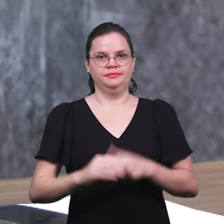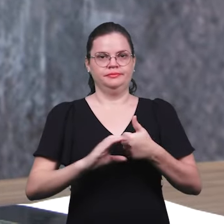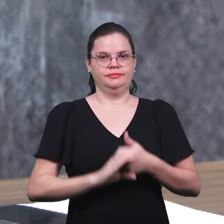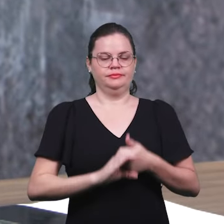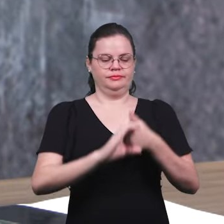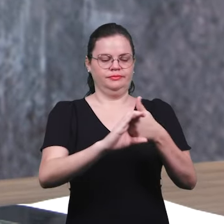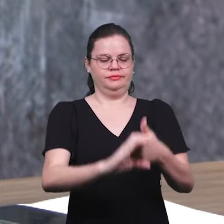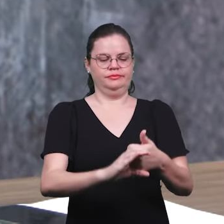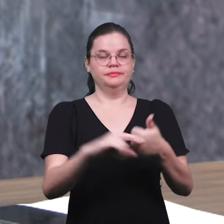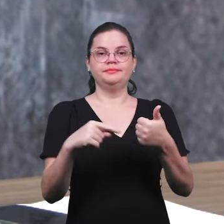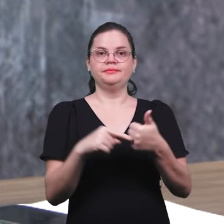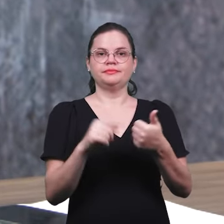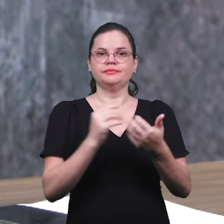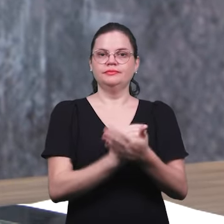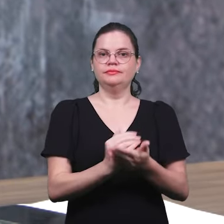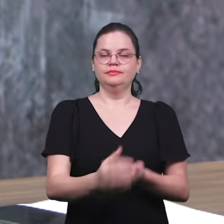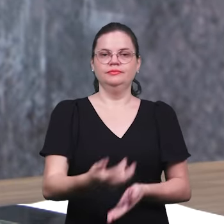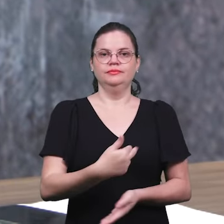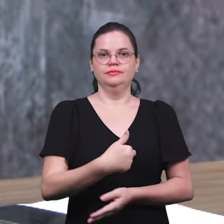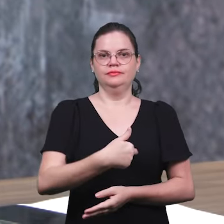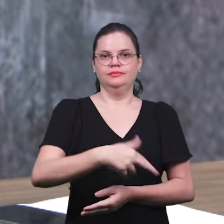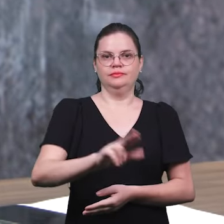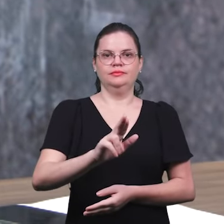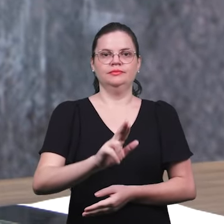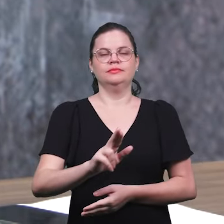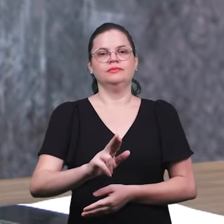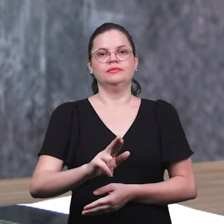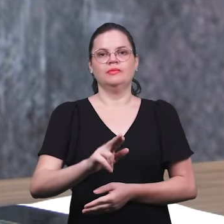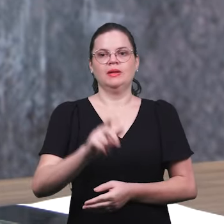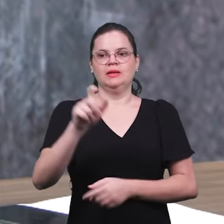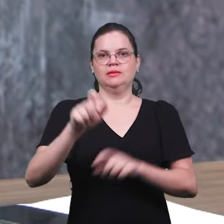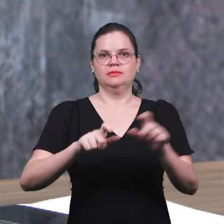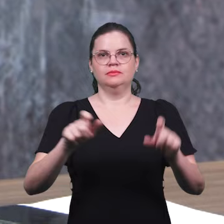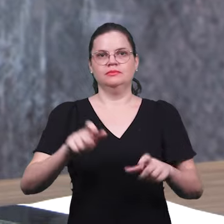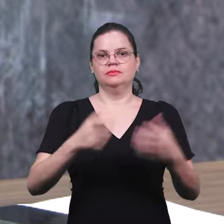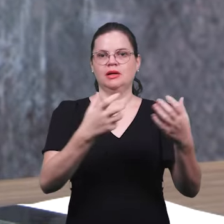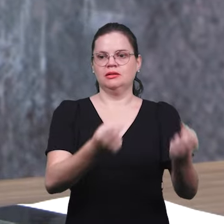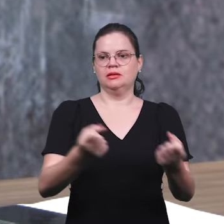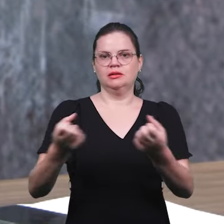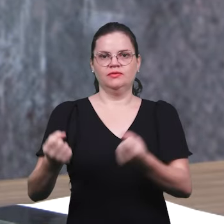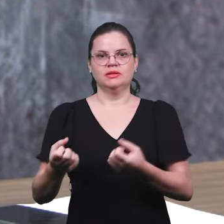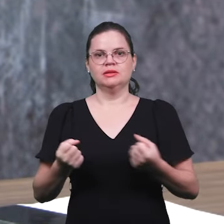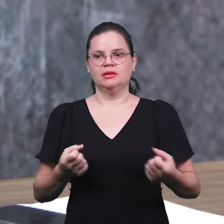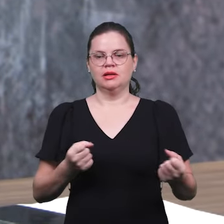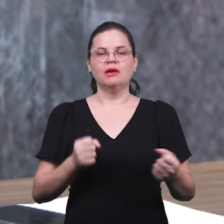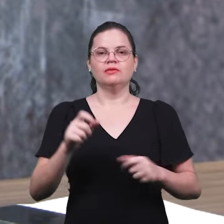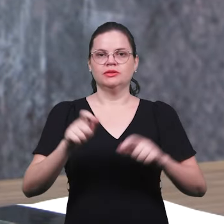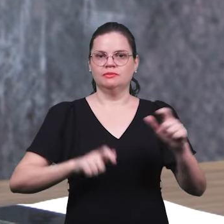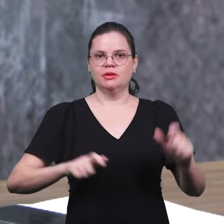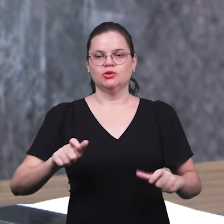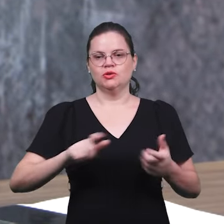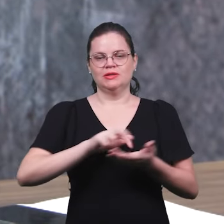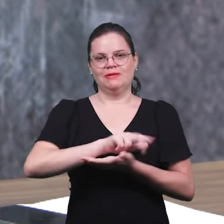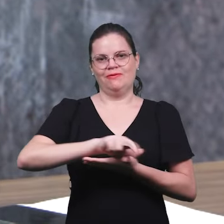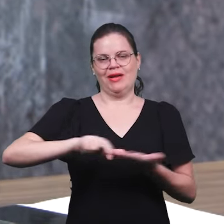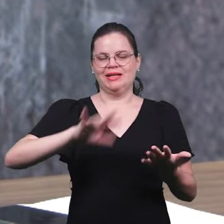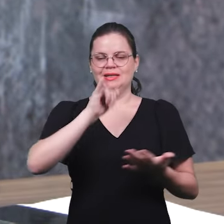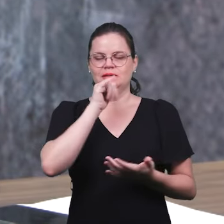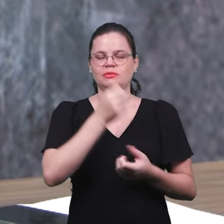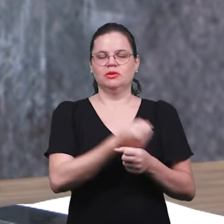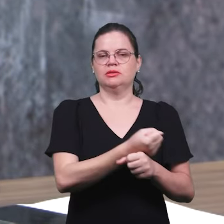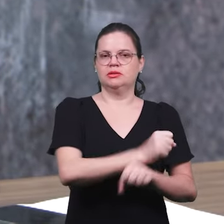uma religião que penetrava nos mais distintos estratos sociais romanos. Havia cristãos que eram